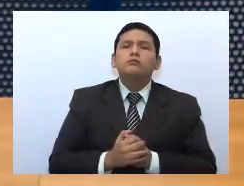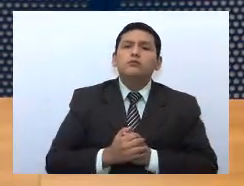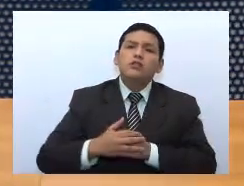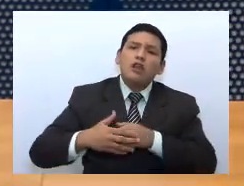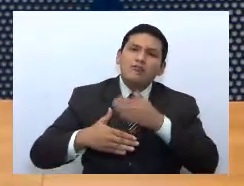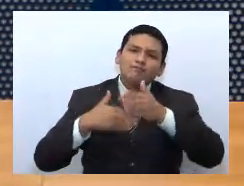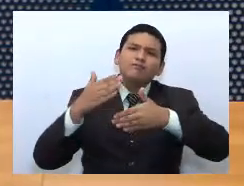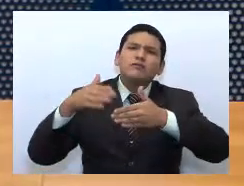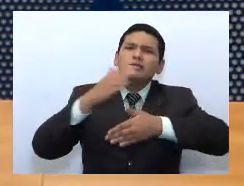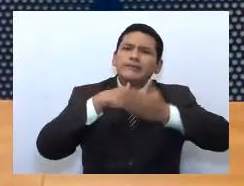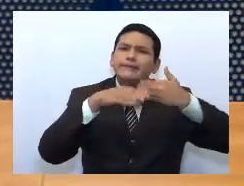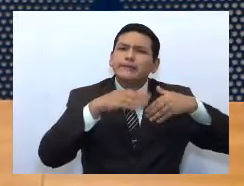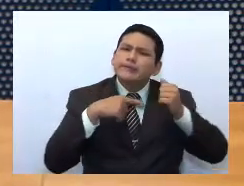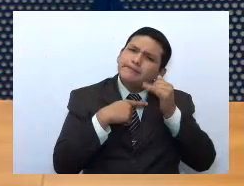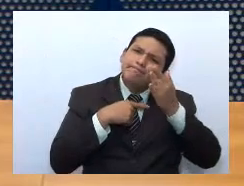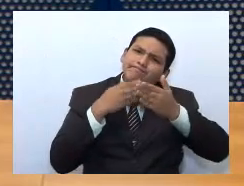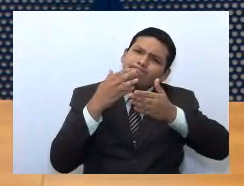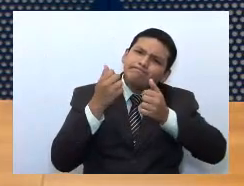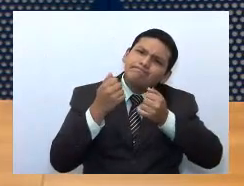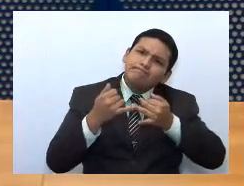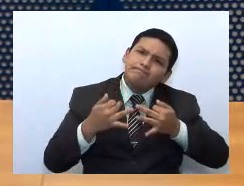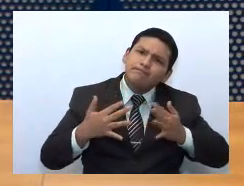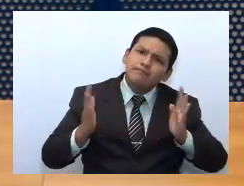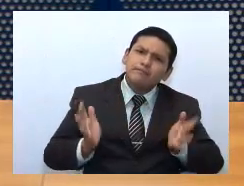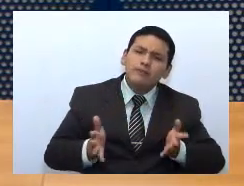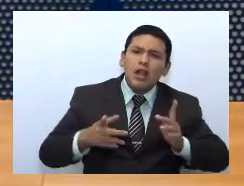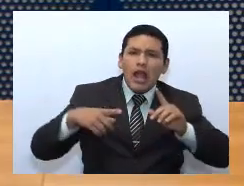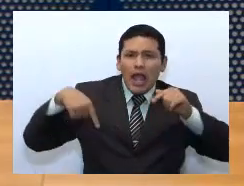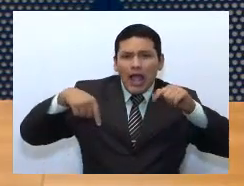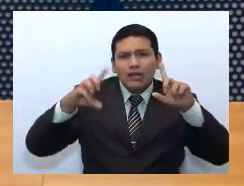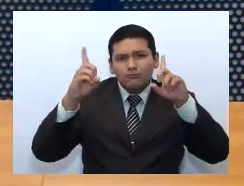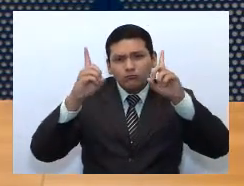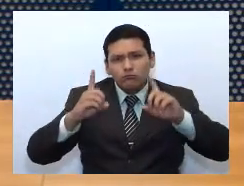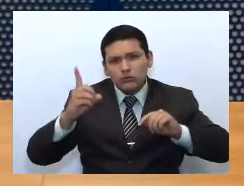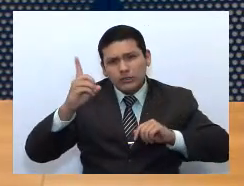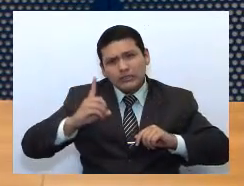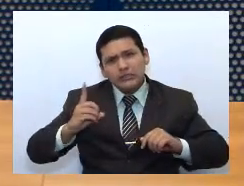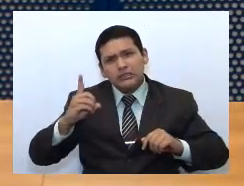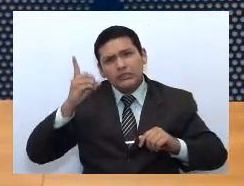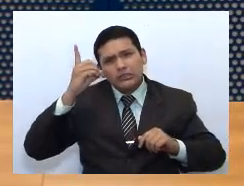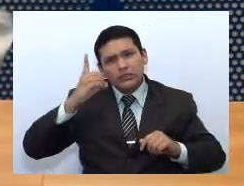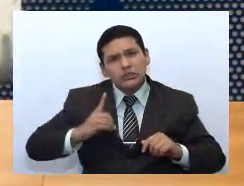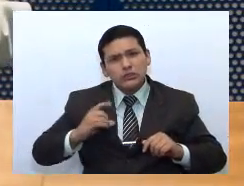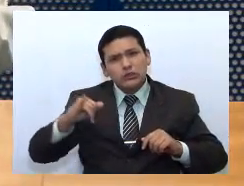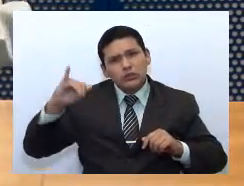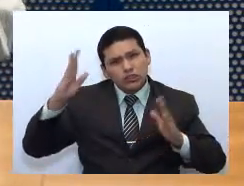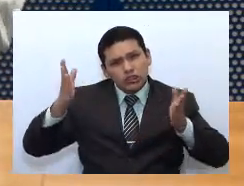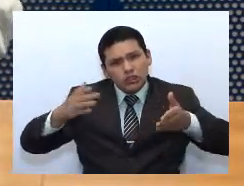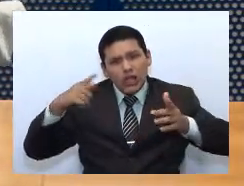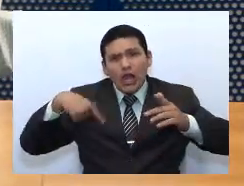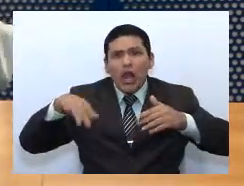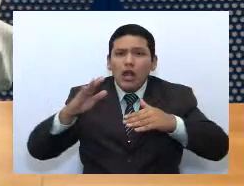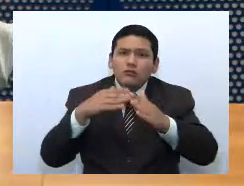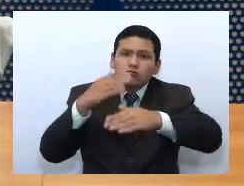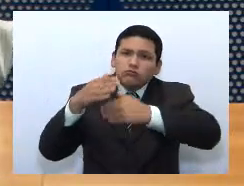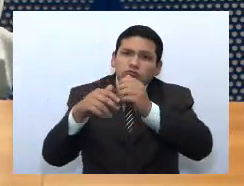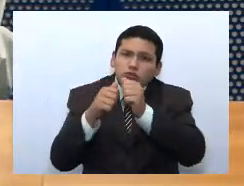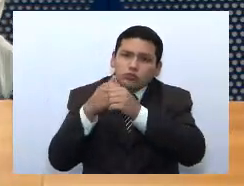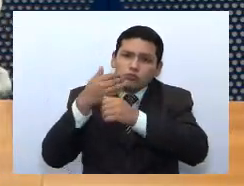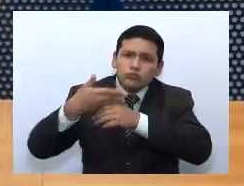Conforme estamos falando, essa diretoria é antiga, presidente, só que nós estamos recém-postados nessa